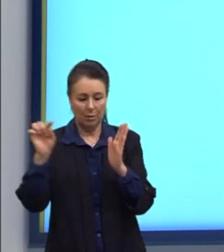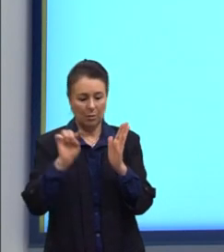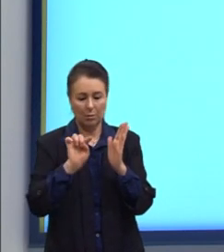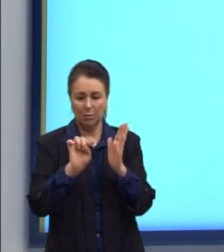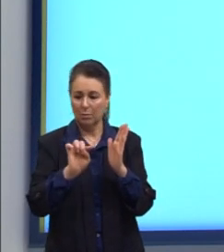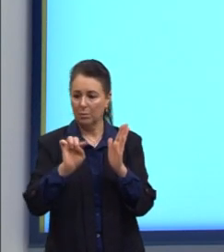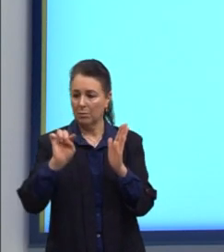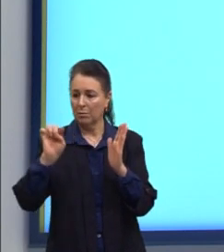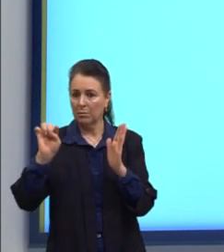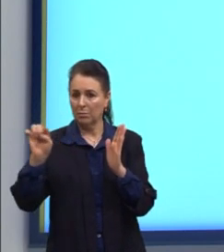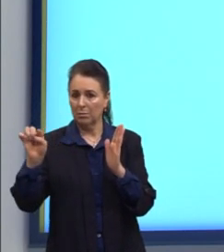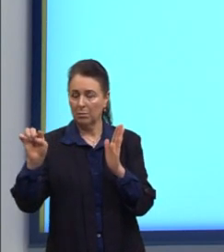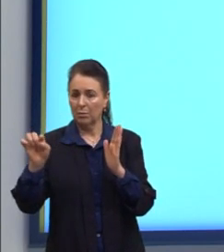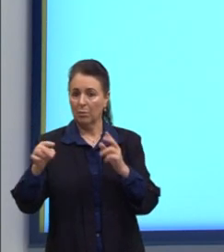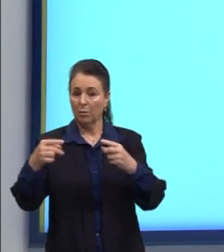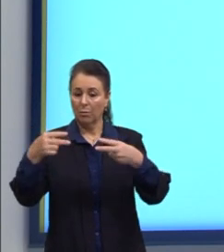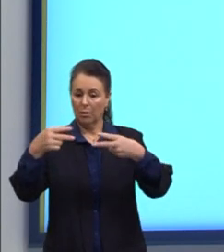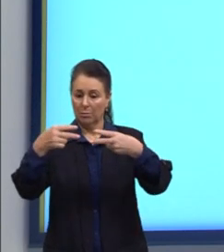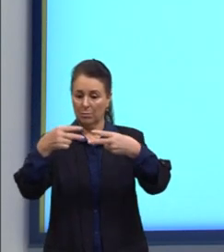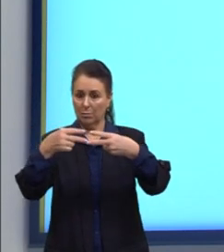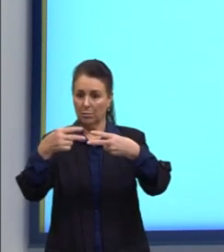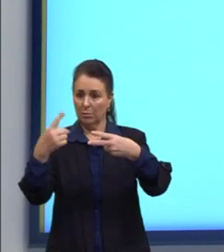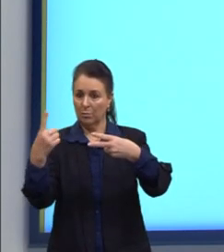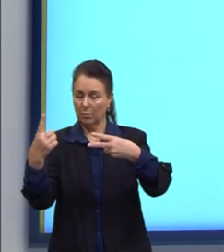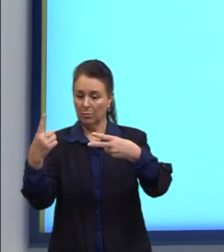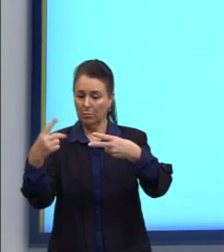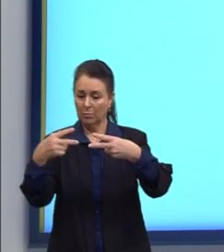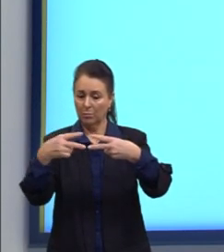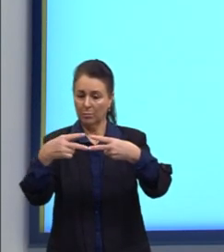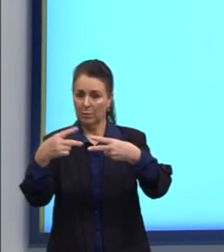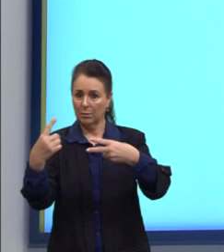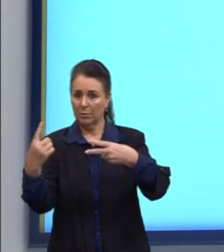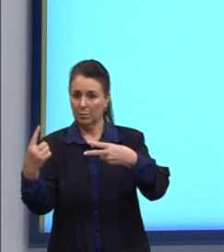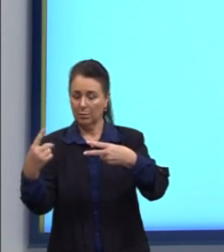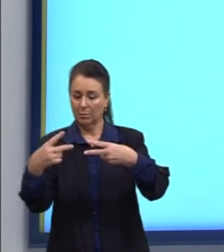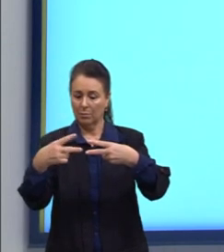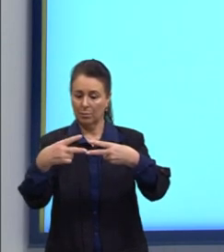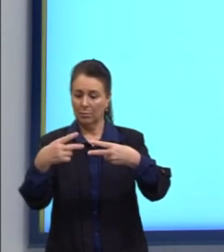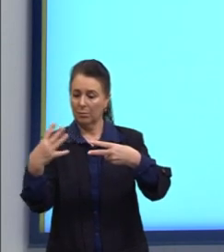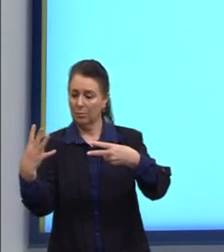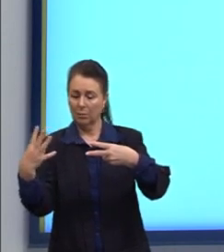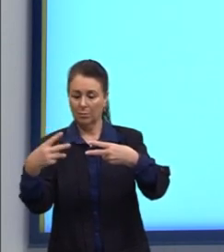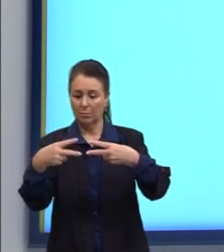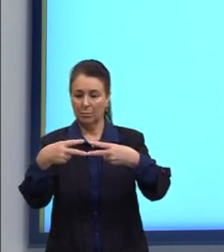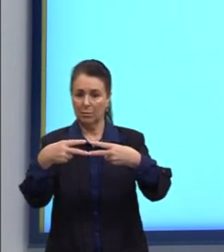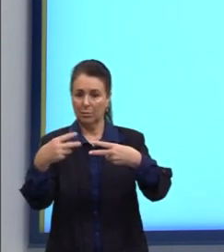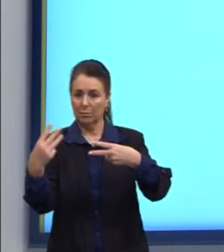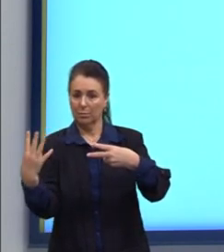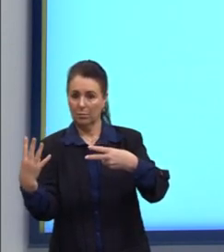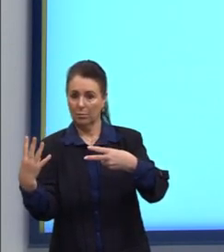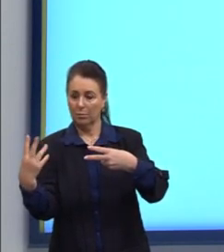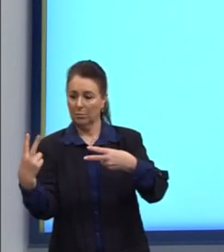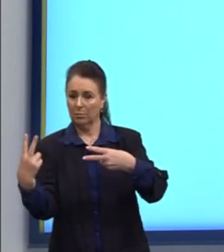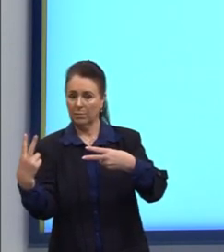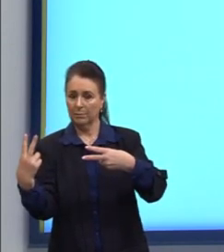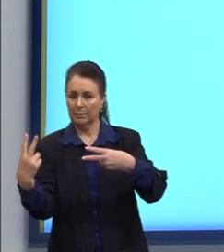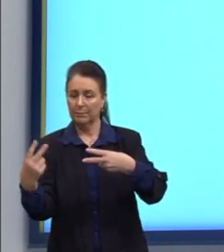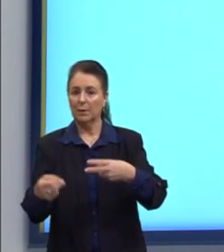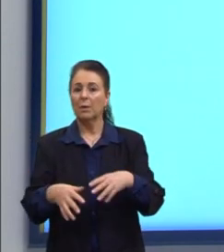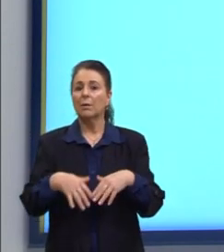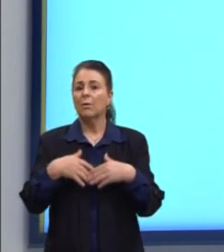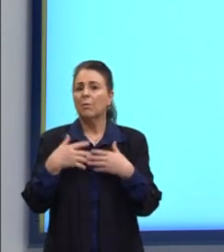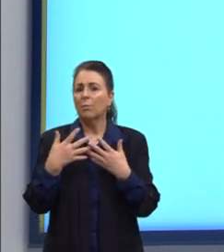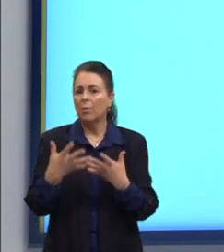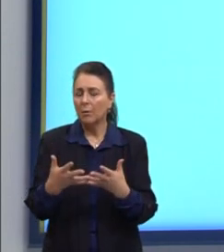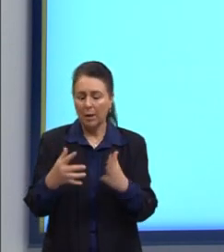pontos né o par ordenado 1 e 1 e o par ordenado 4 e 2 mas eu posso definir qualquer